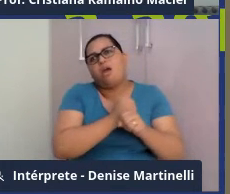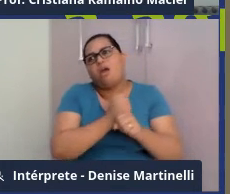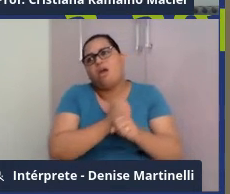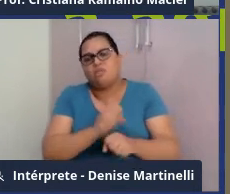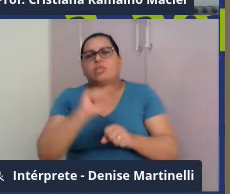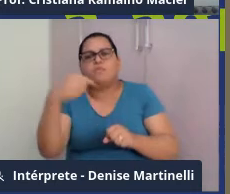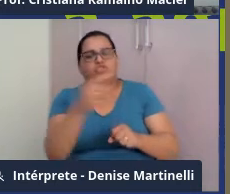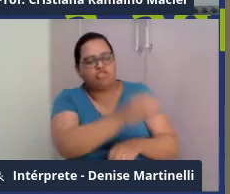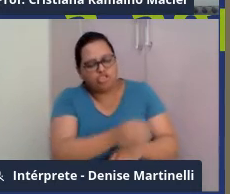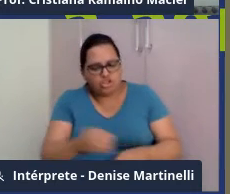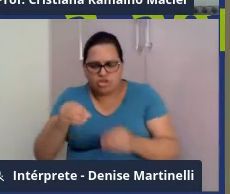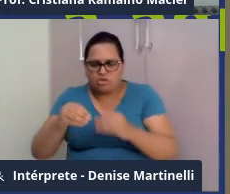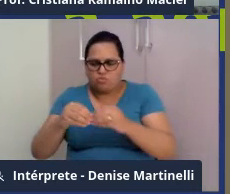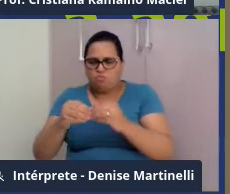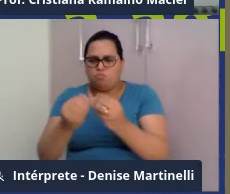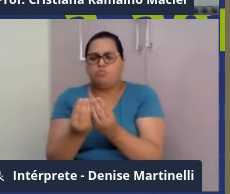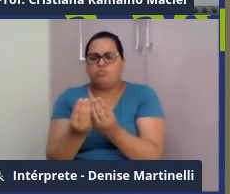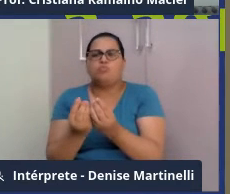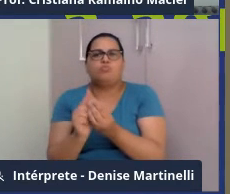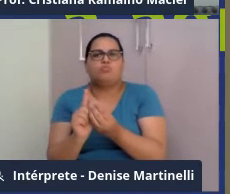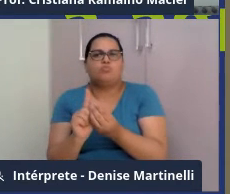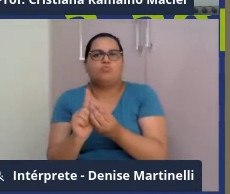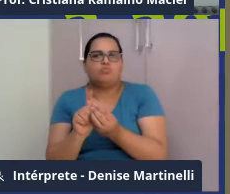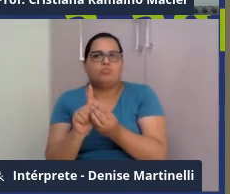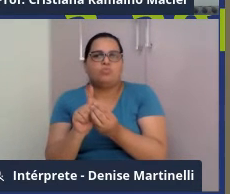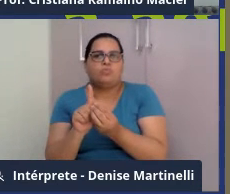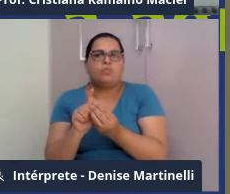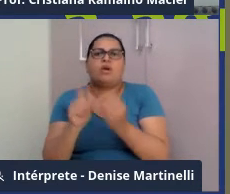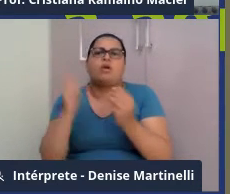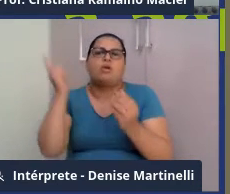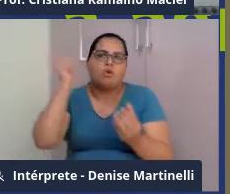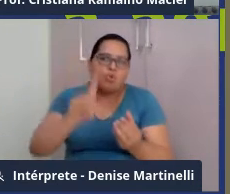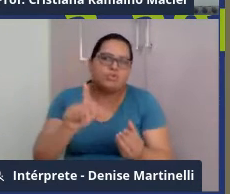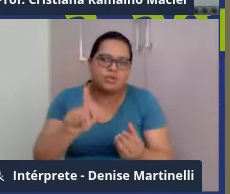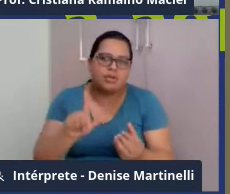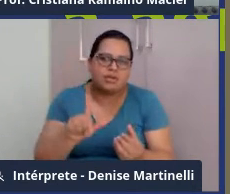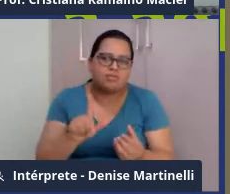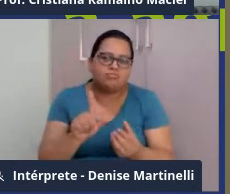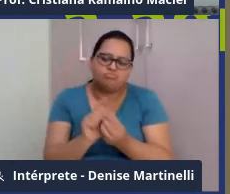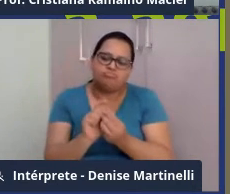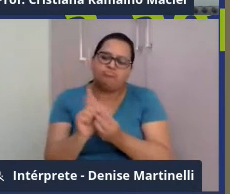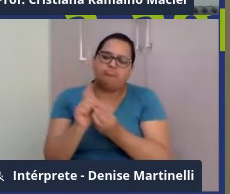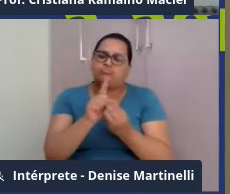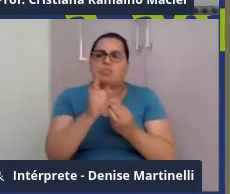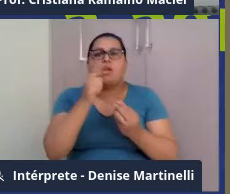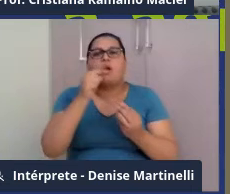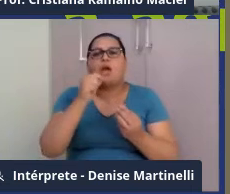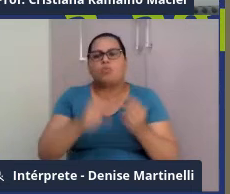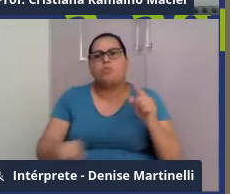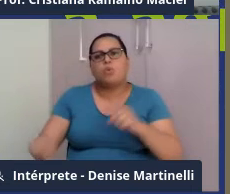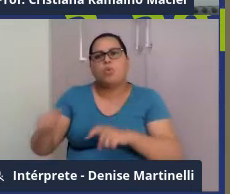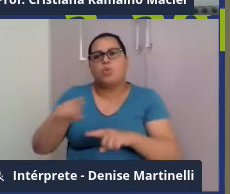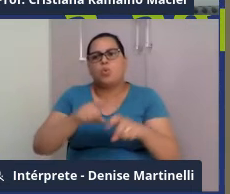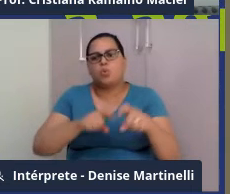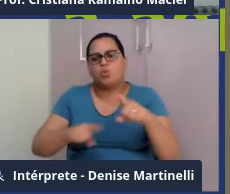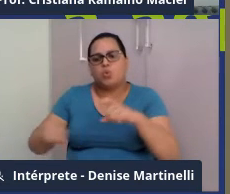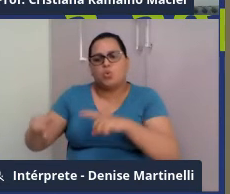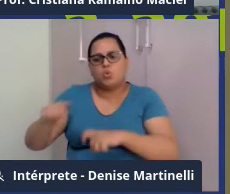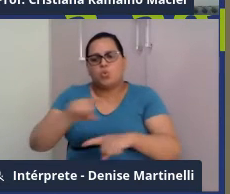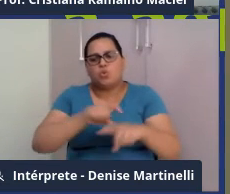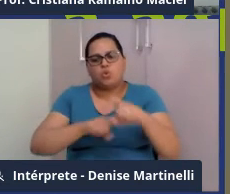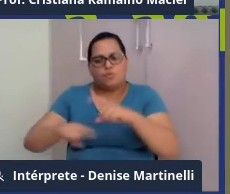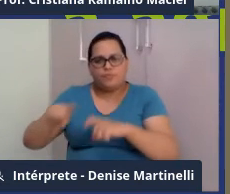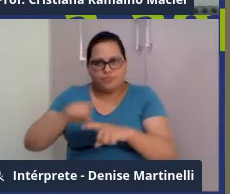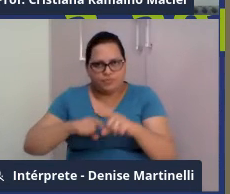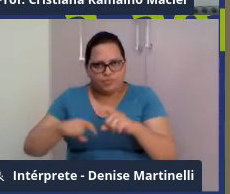essas larvas náuplias, vivinhas, nadando, e boto para minha larva de camarão comer. Vocês estão vendo aqui a larva de